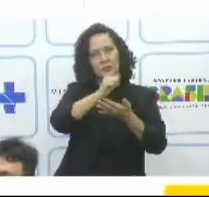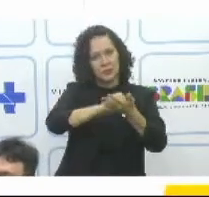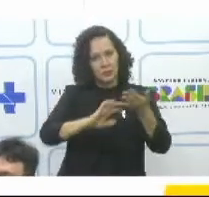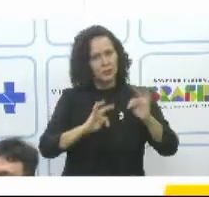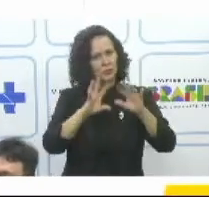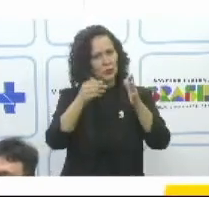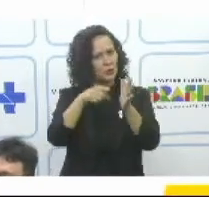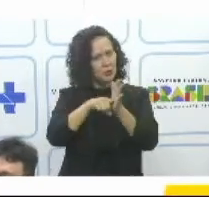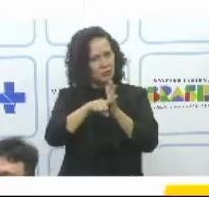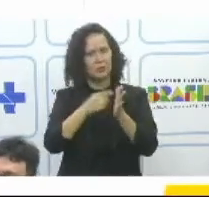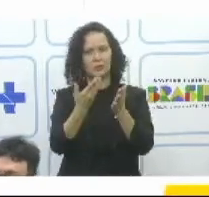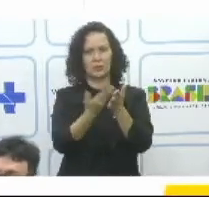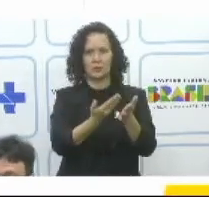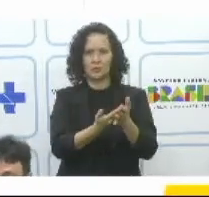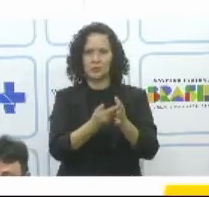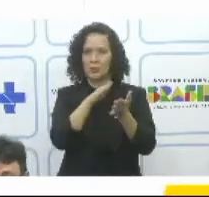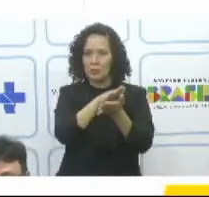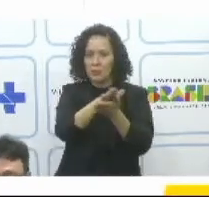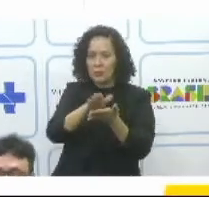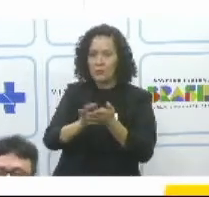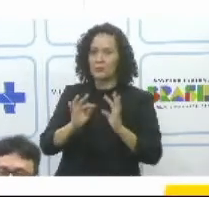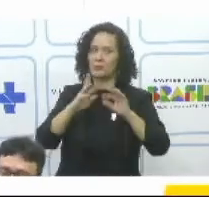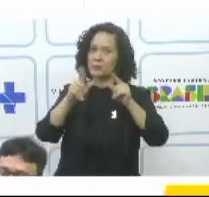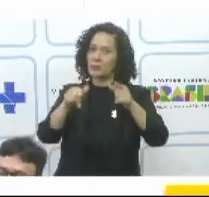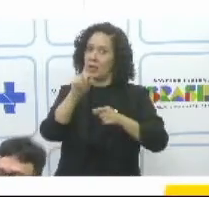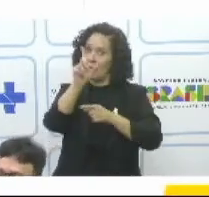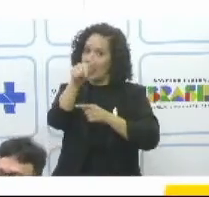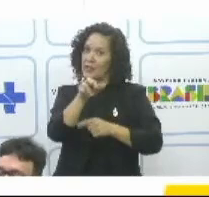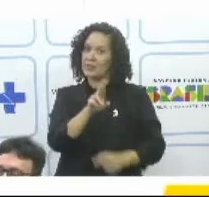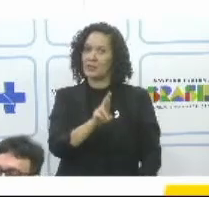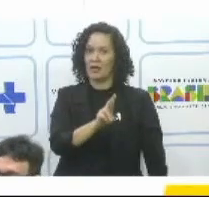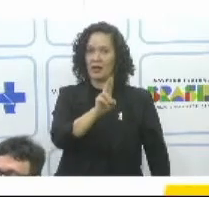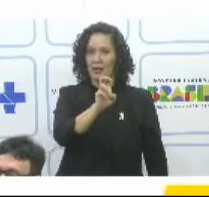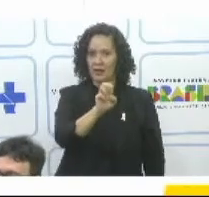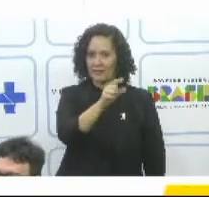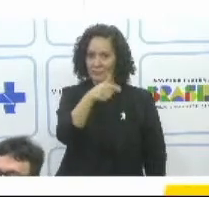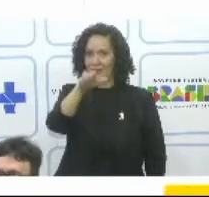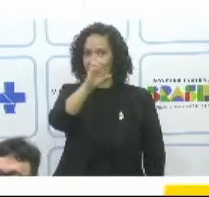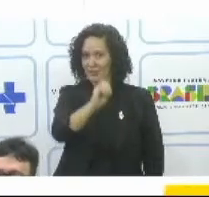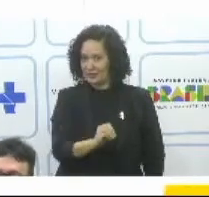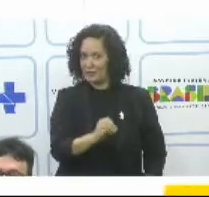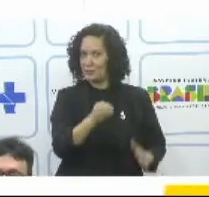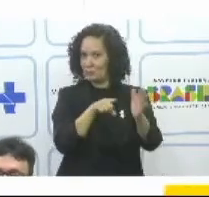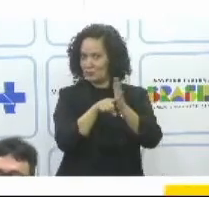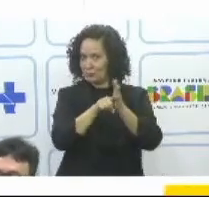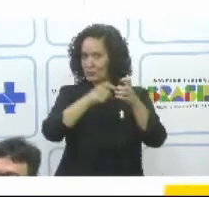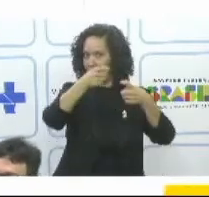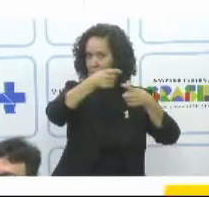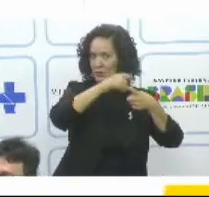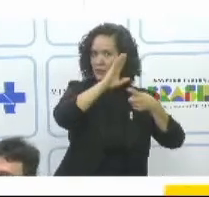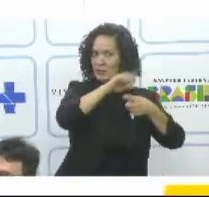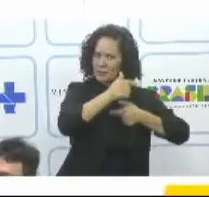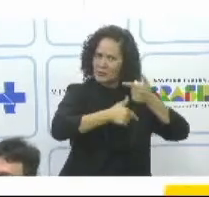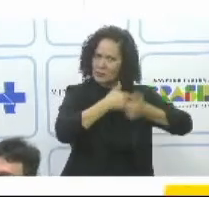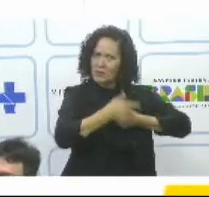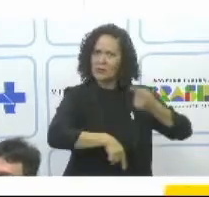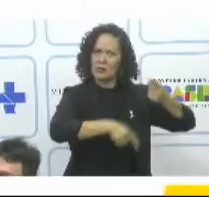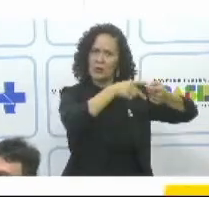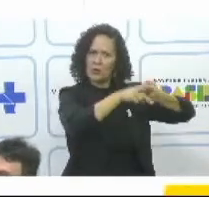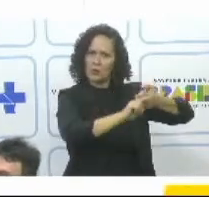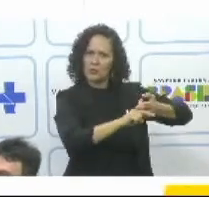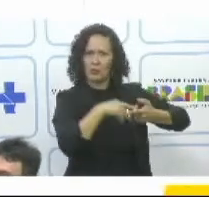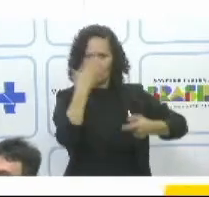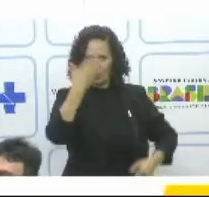né, que têm sido publicados são revisões sistemáticas, né, de estudos clínicos, né, então a gente tem trabalhado com esse nível